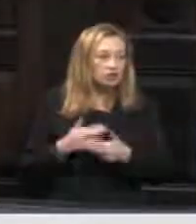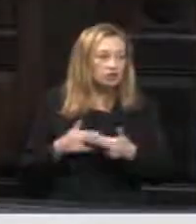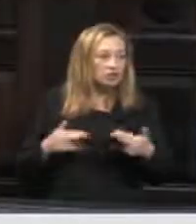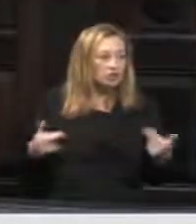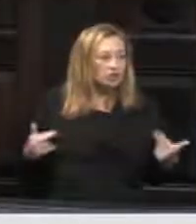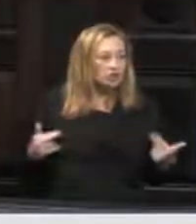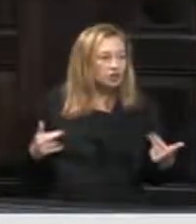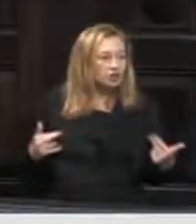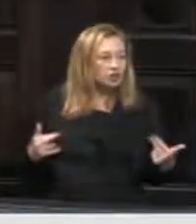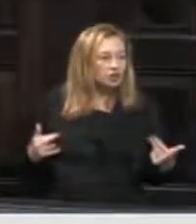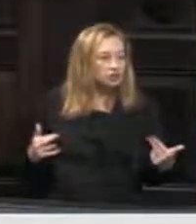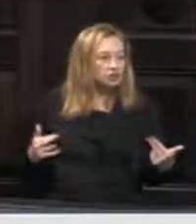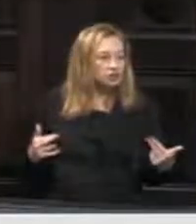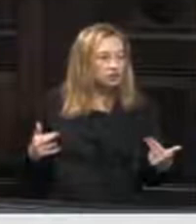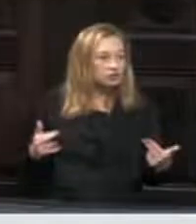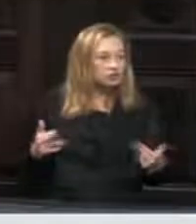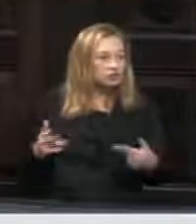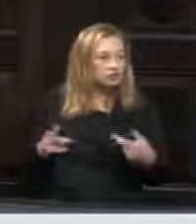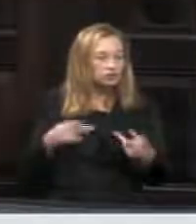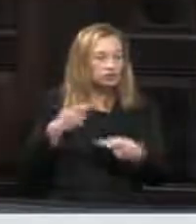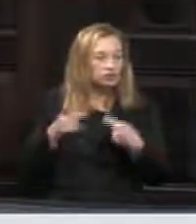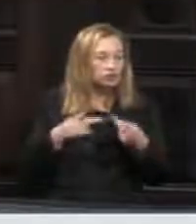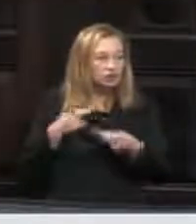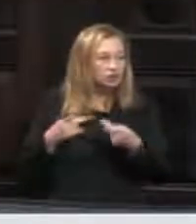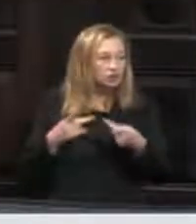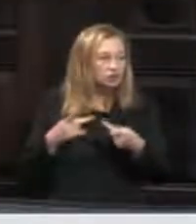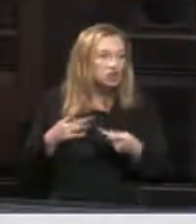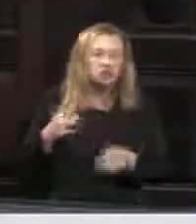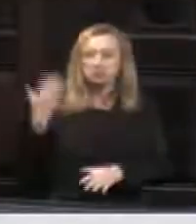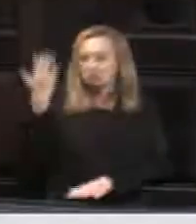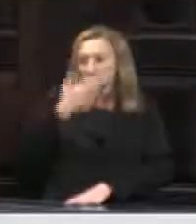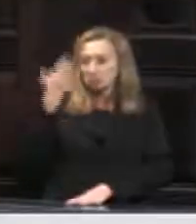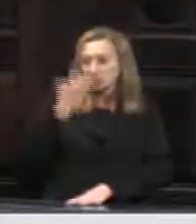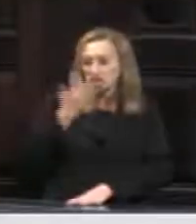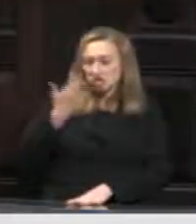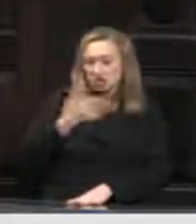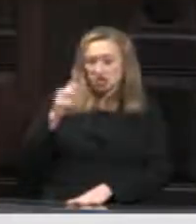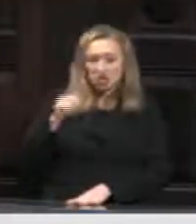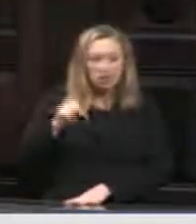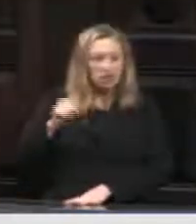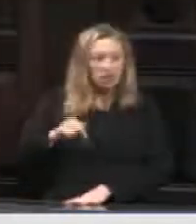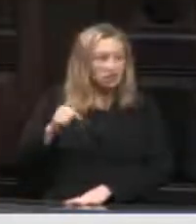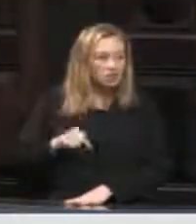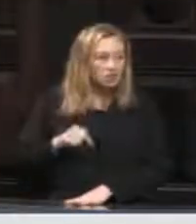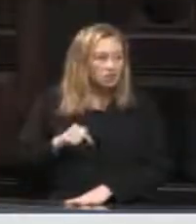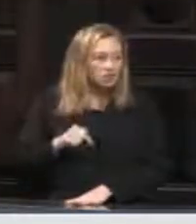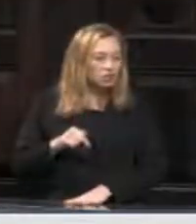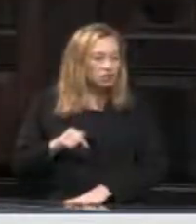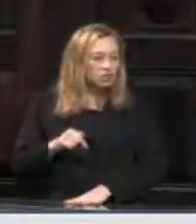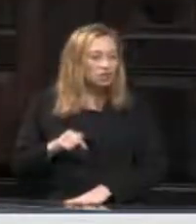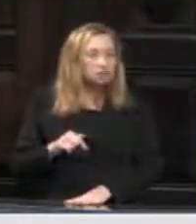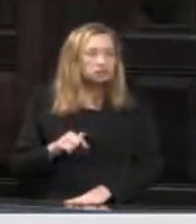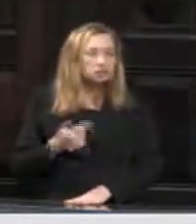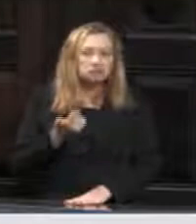ninguém aqui no plenário, porque os partidos dessa linha não têm